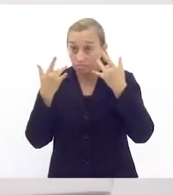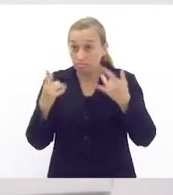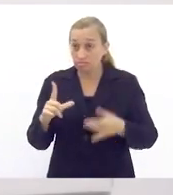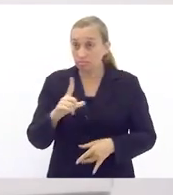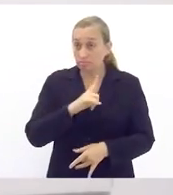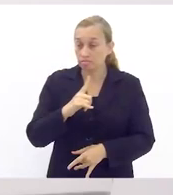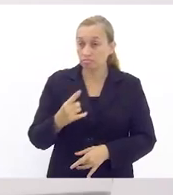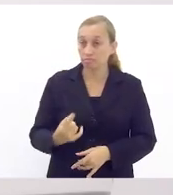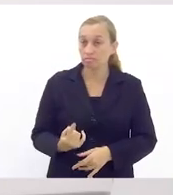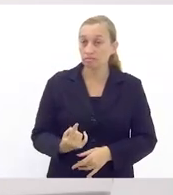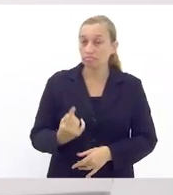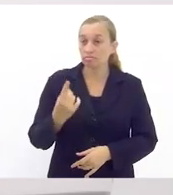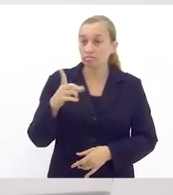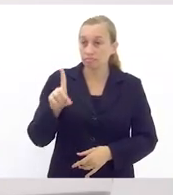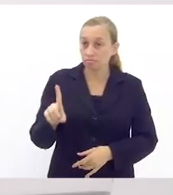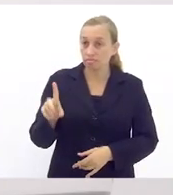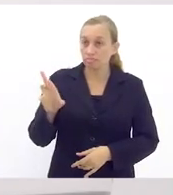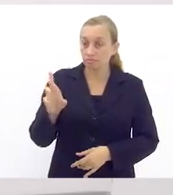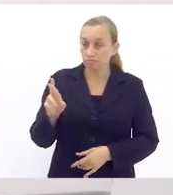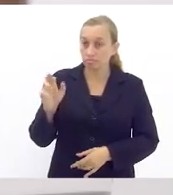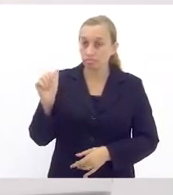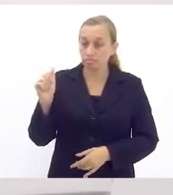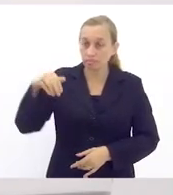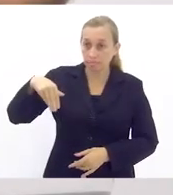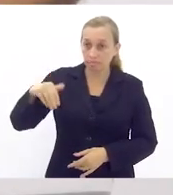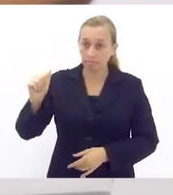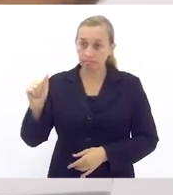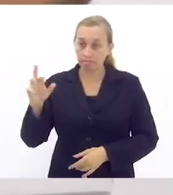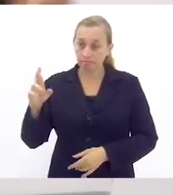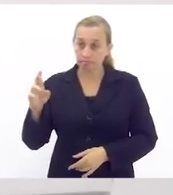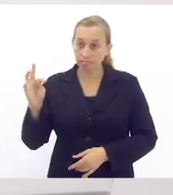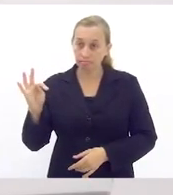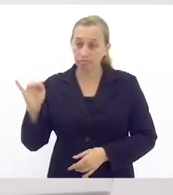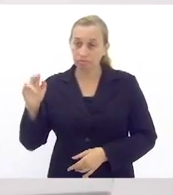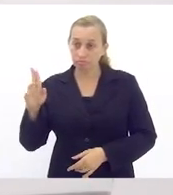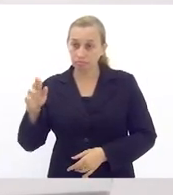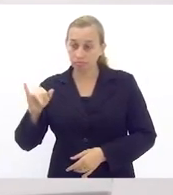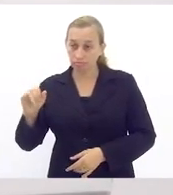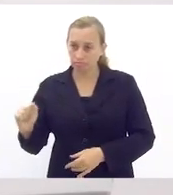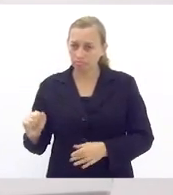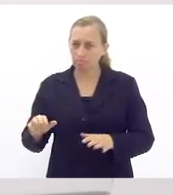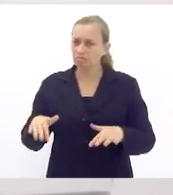uma dramaturgia que anda e aí acabou